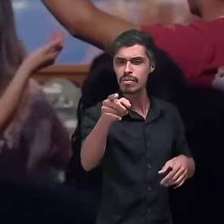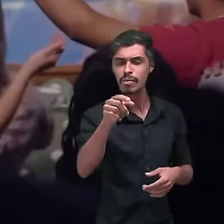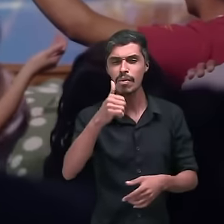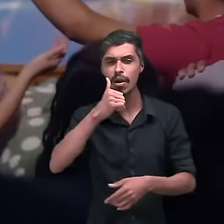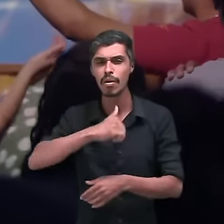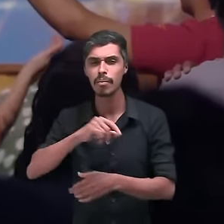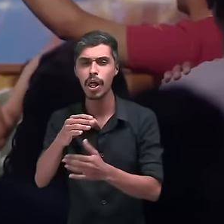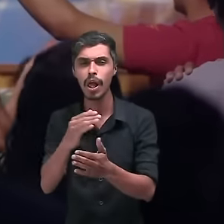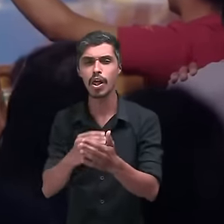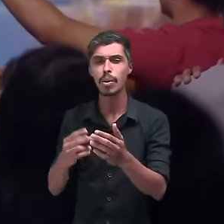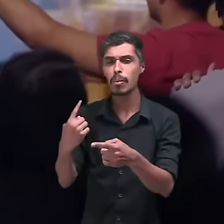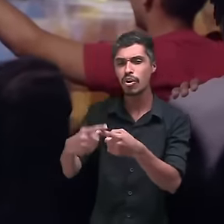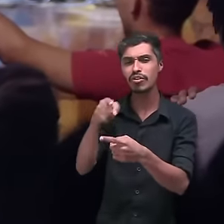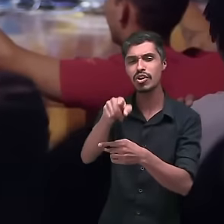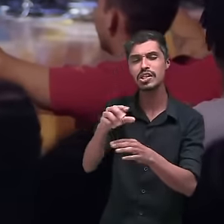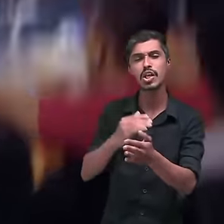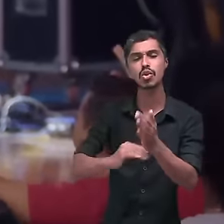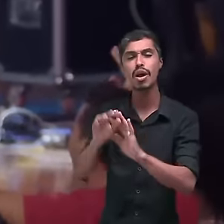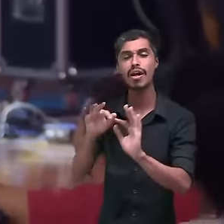quadro.